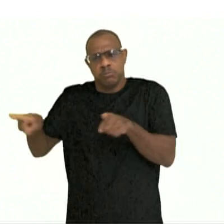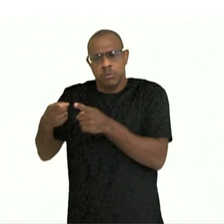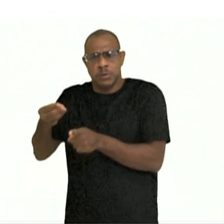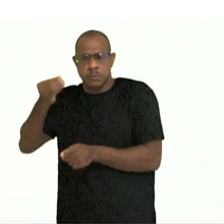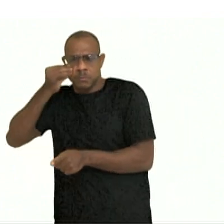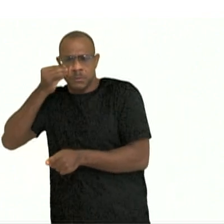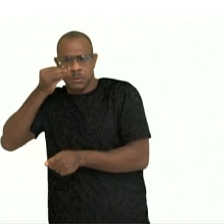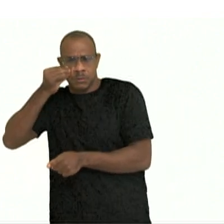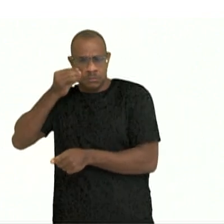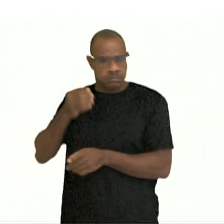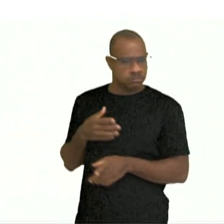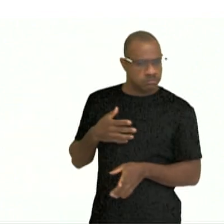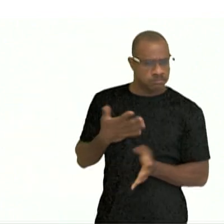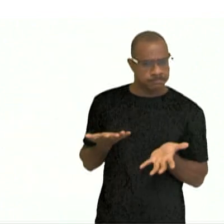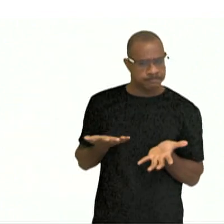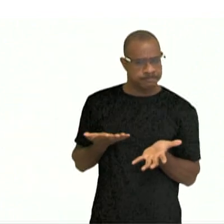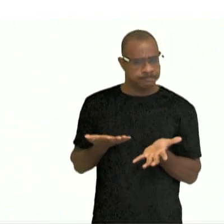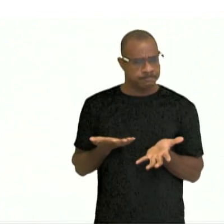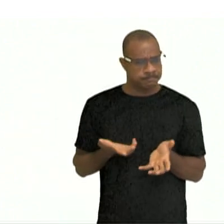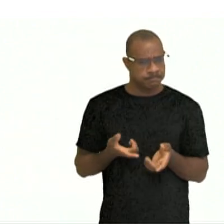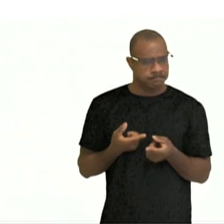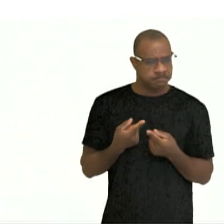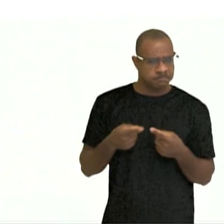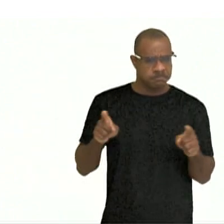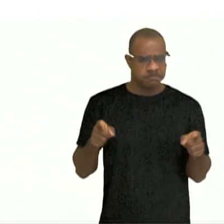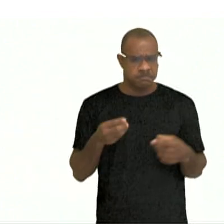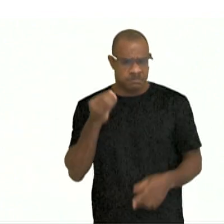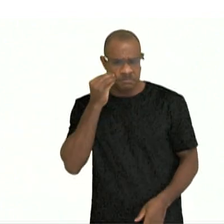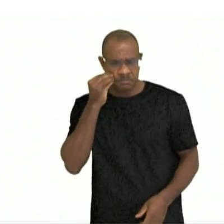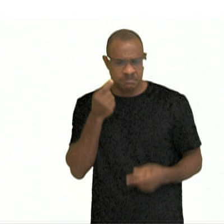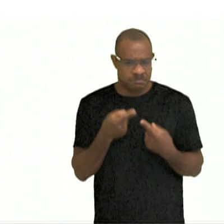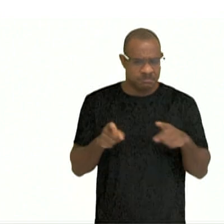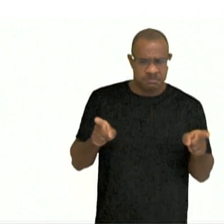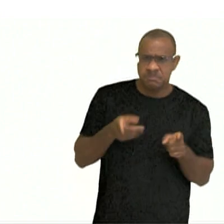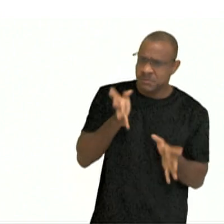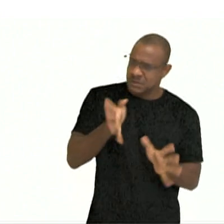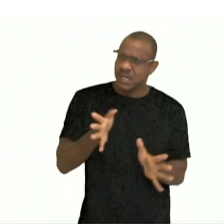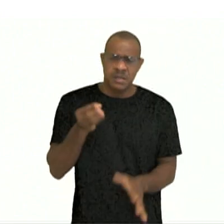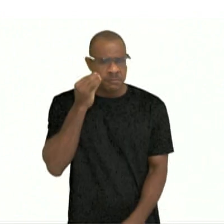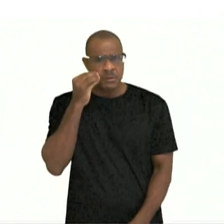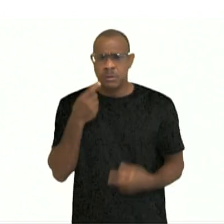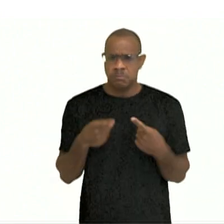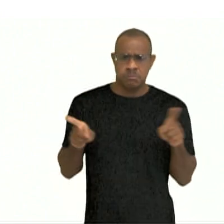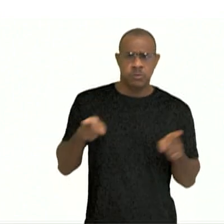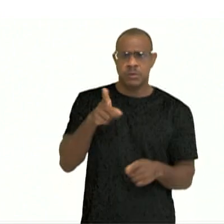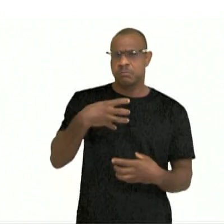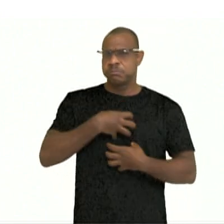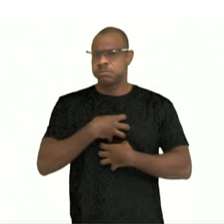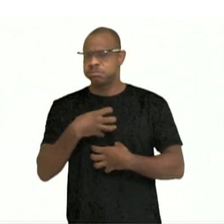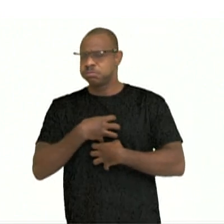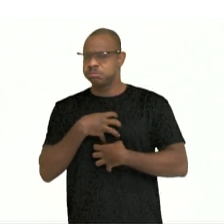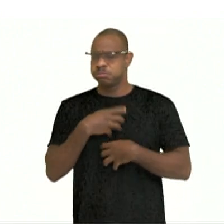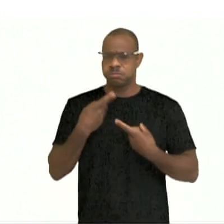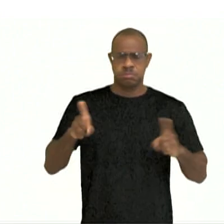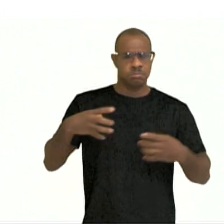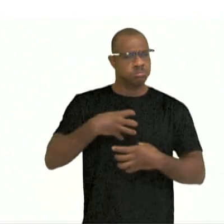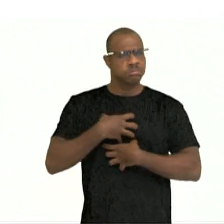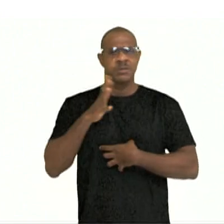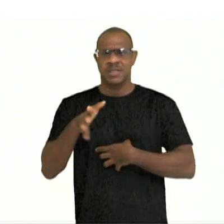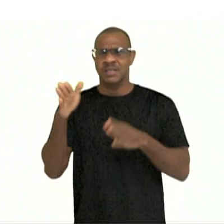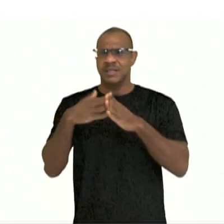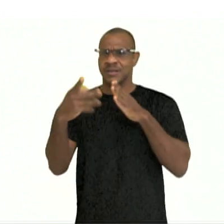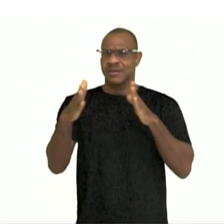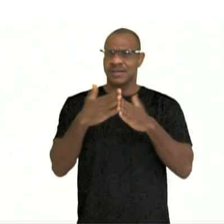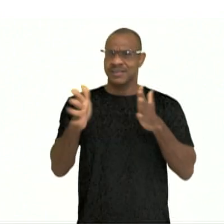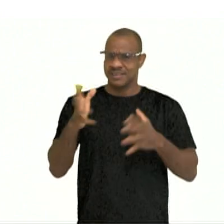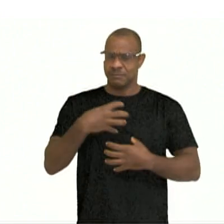Com certeza você já experimentou a música aí na sua casa e com certeza isso